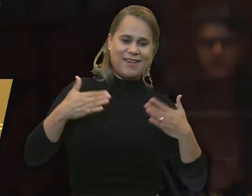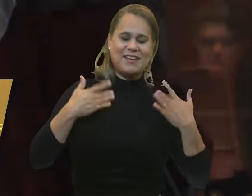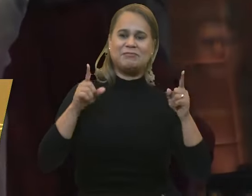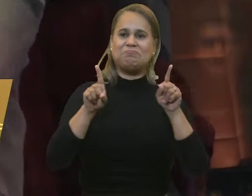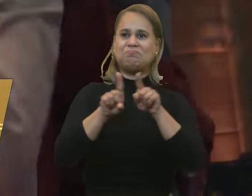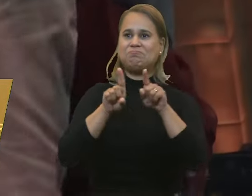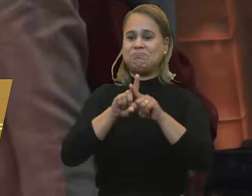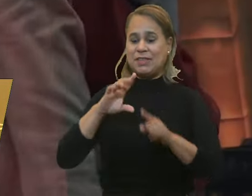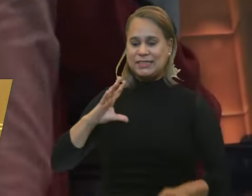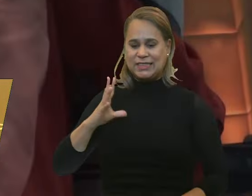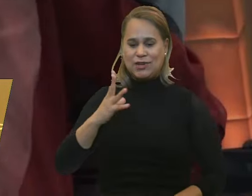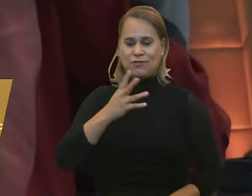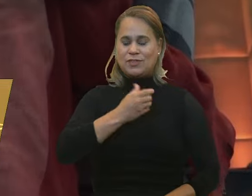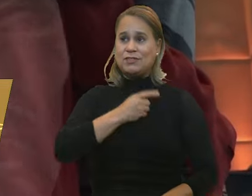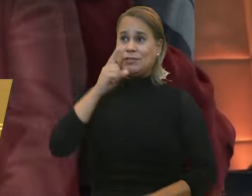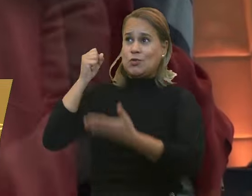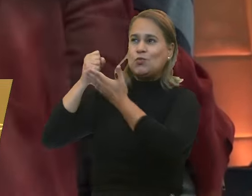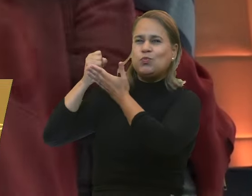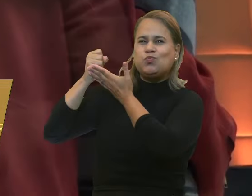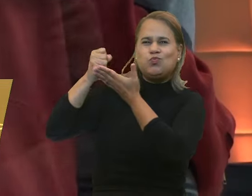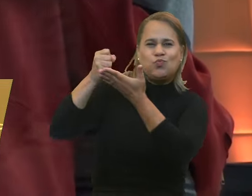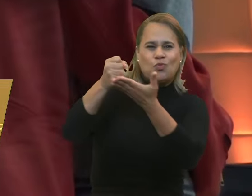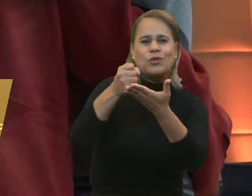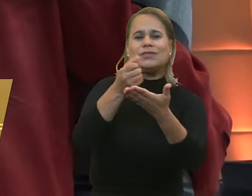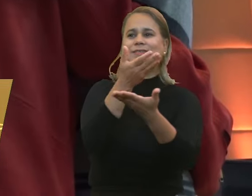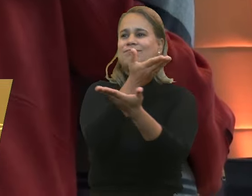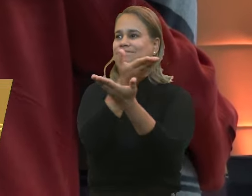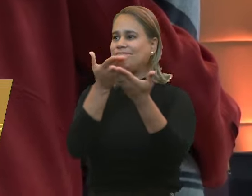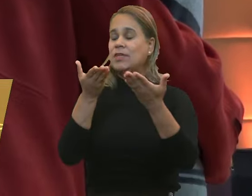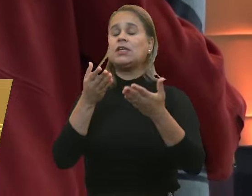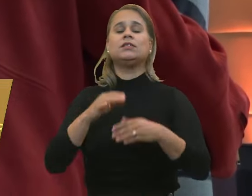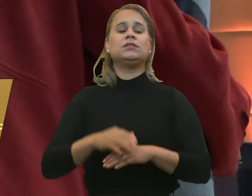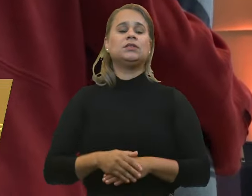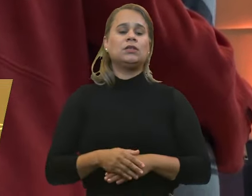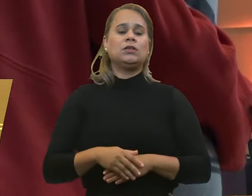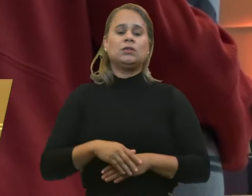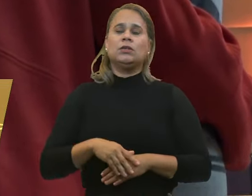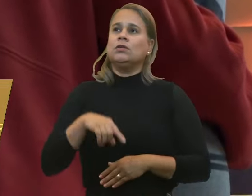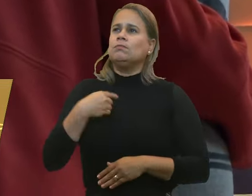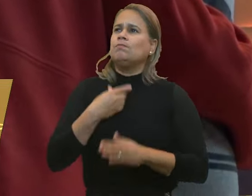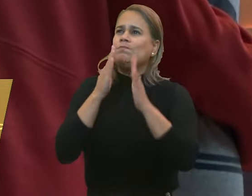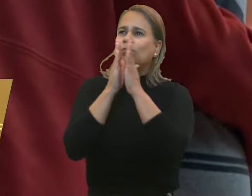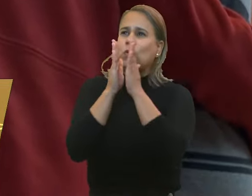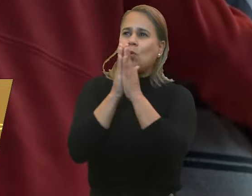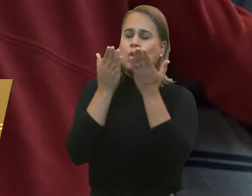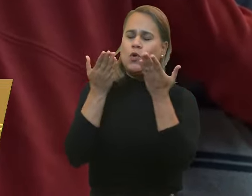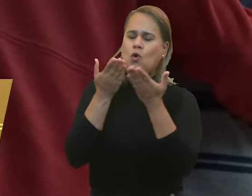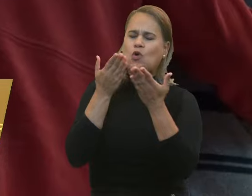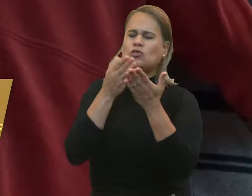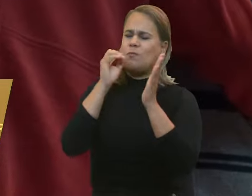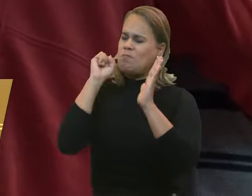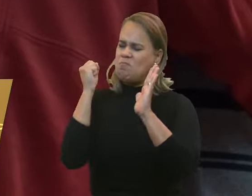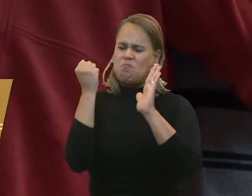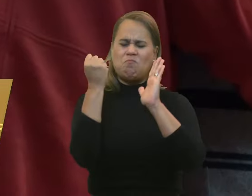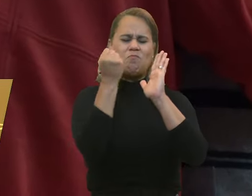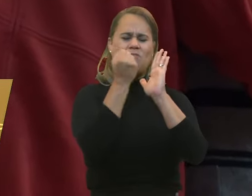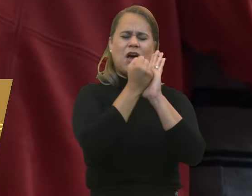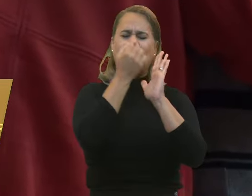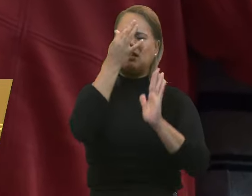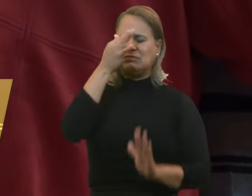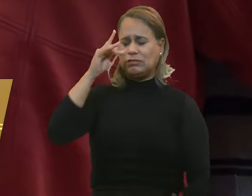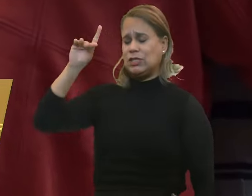do Senhor para tanta gente. Senhor, como oramos aqui, entra nessa história, sela agora com teu Espírito cada vida que